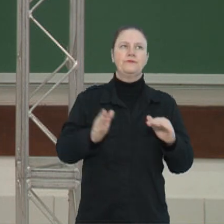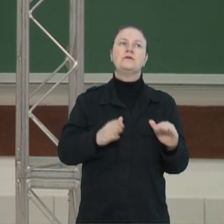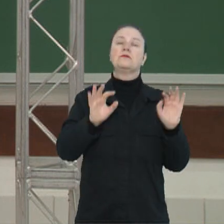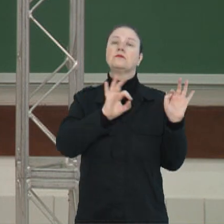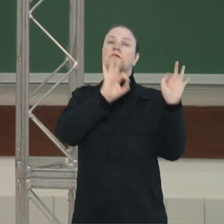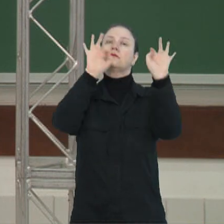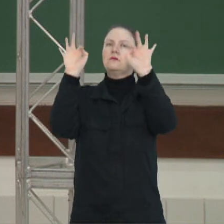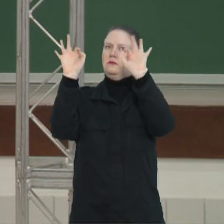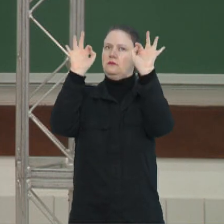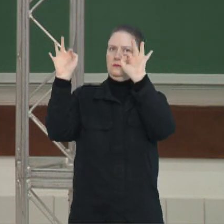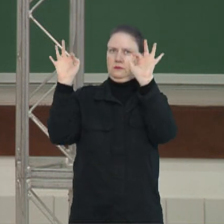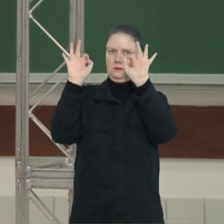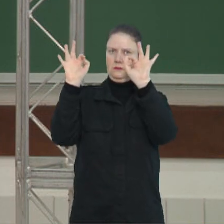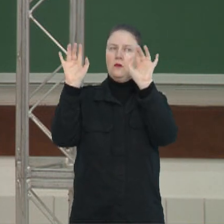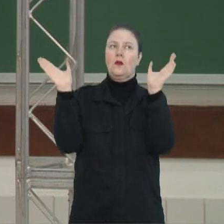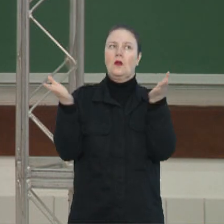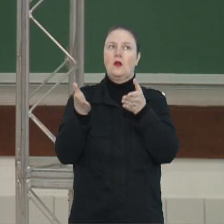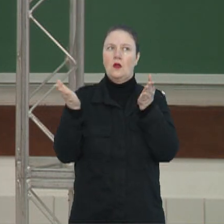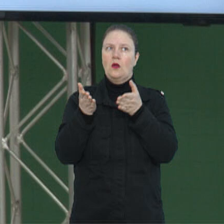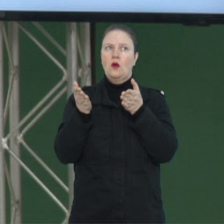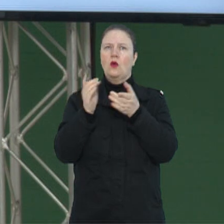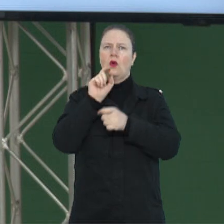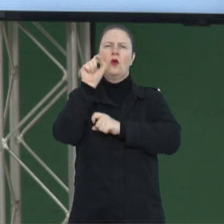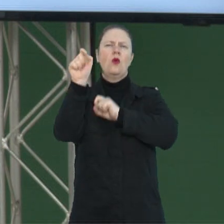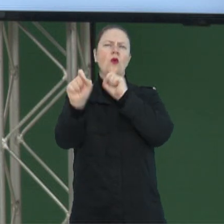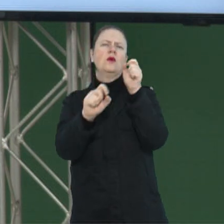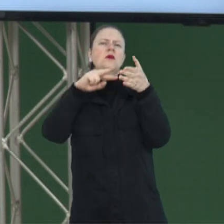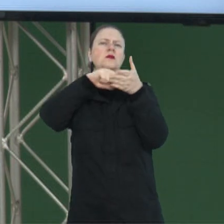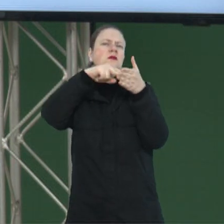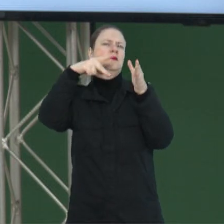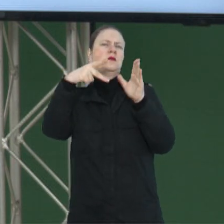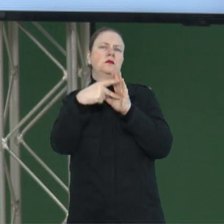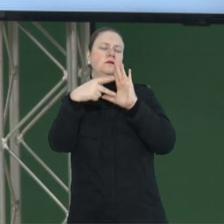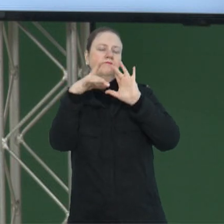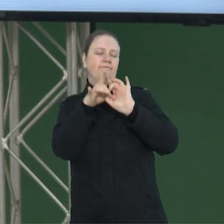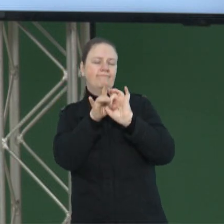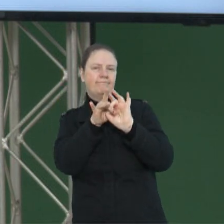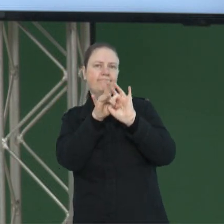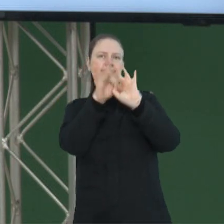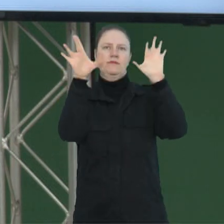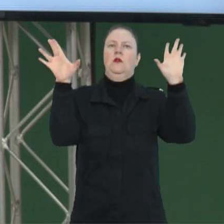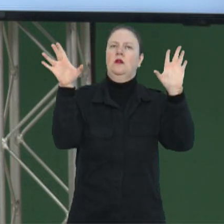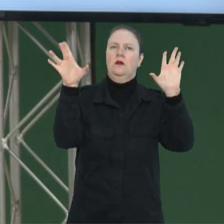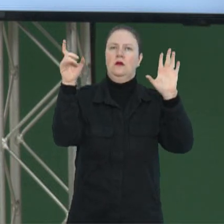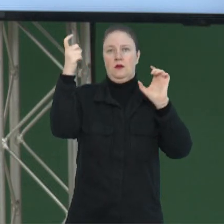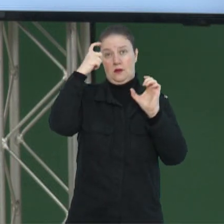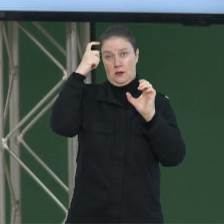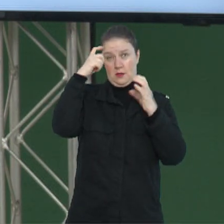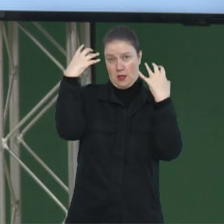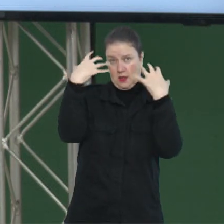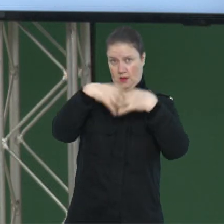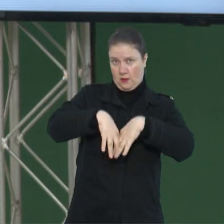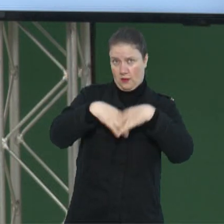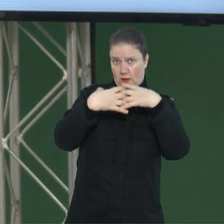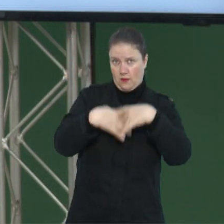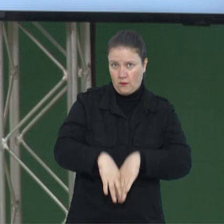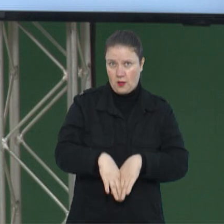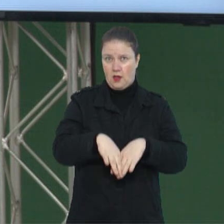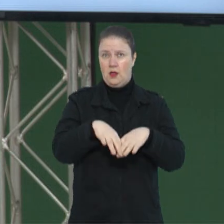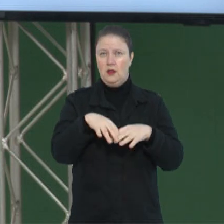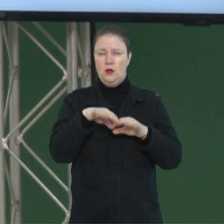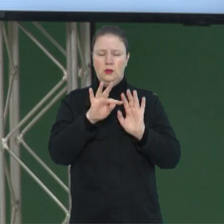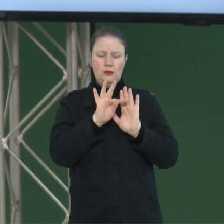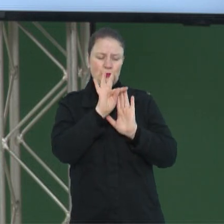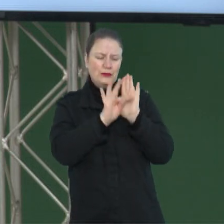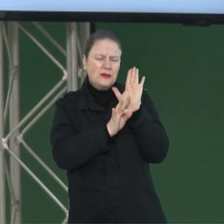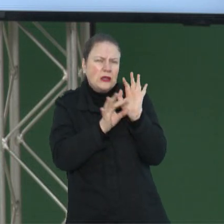aqui, sim, o ponto central da nossa aula, né? O que é ser livre? Tá? Reflita aí um pouquinho, pense, tá? Escreve um breve